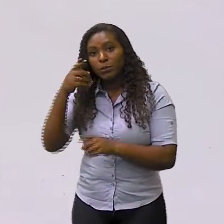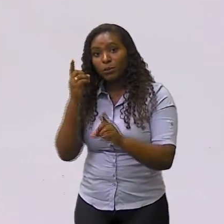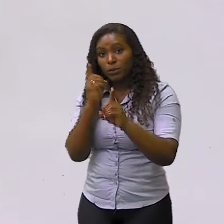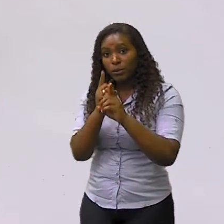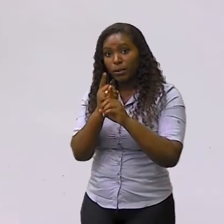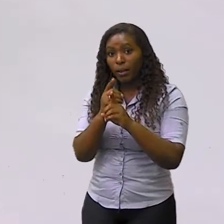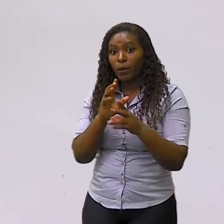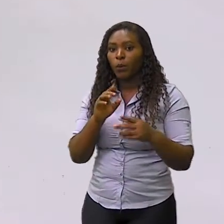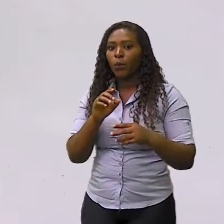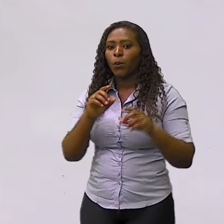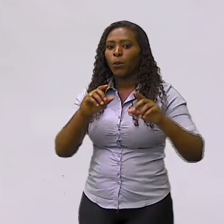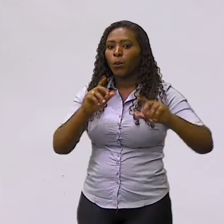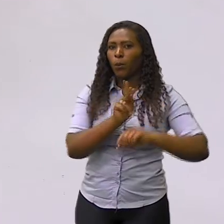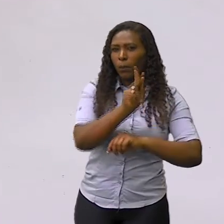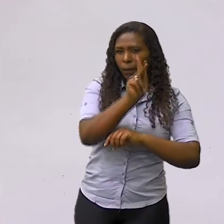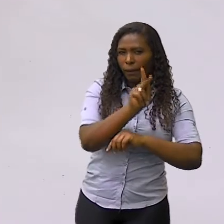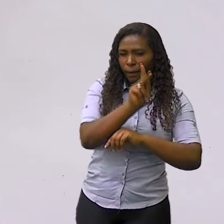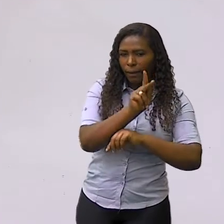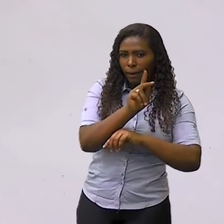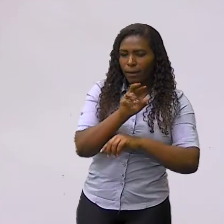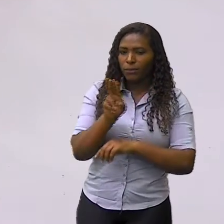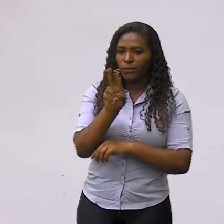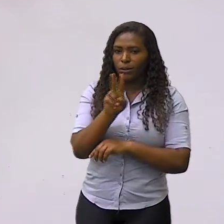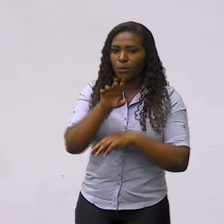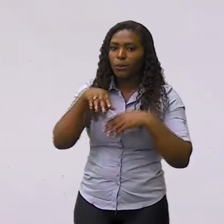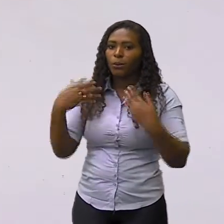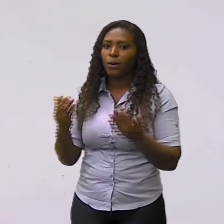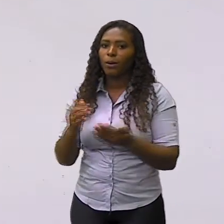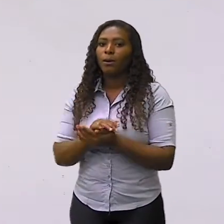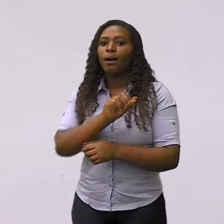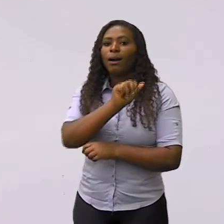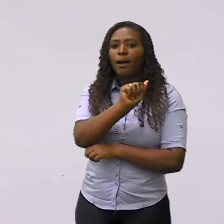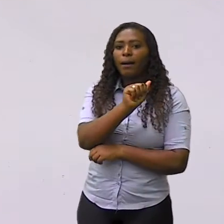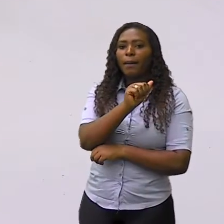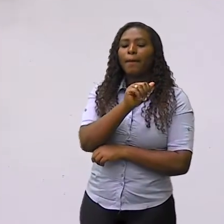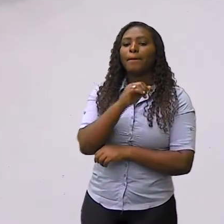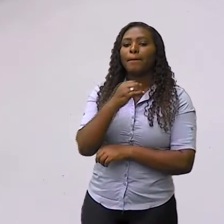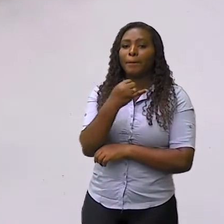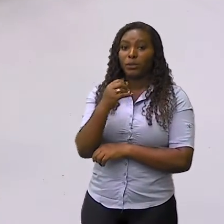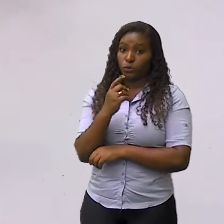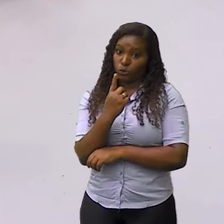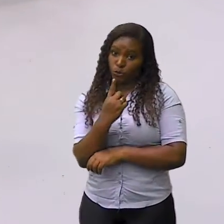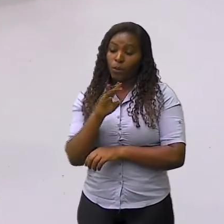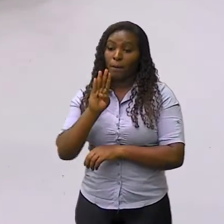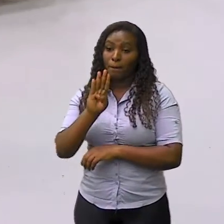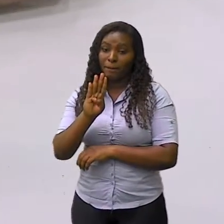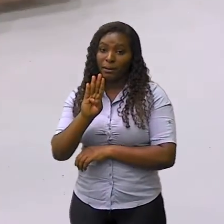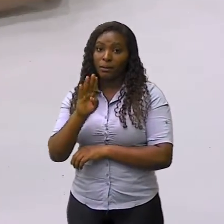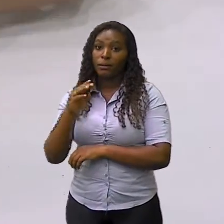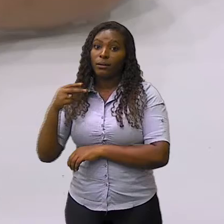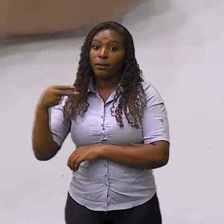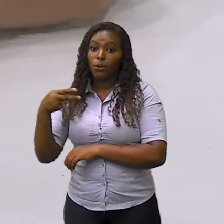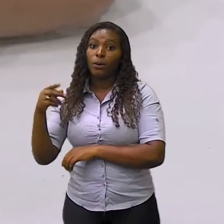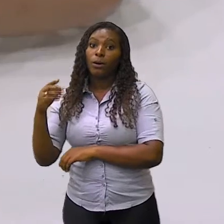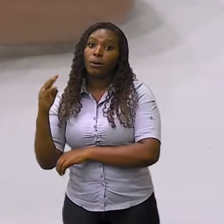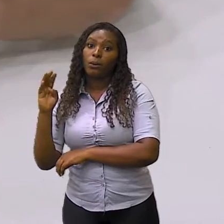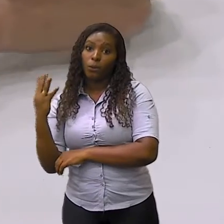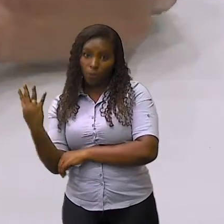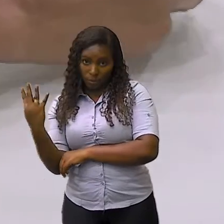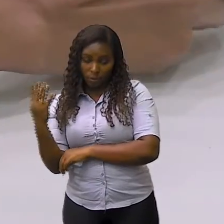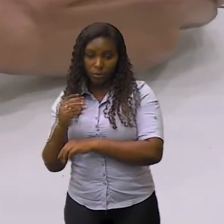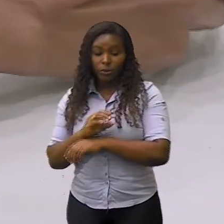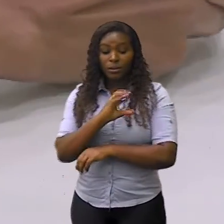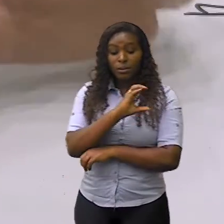dividindo, 16 dividido por 8, 2. Então, na minha equação, o K ele assume o valor